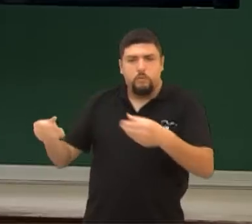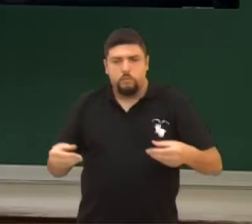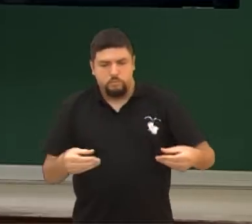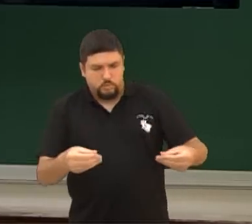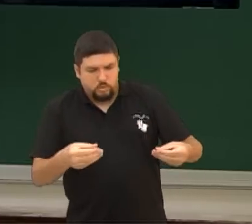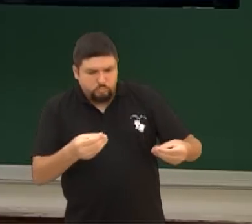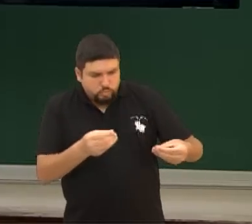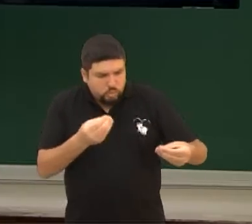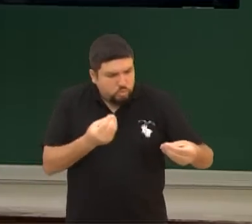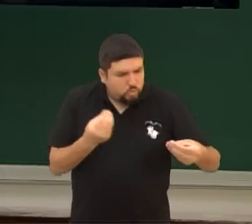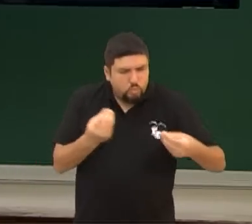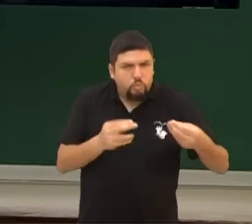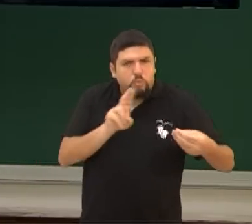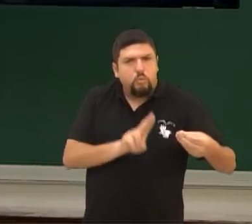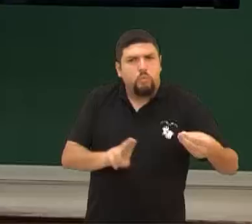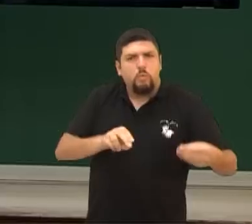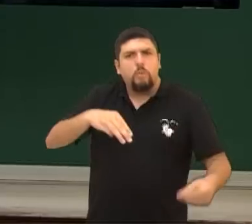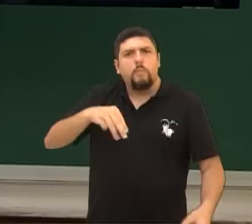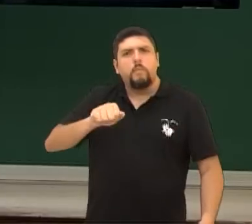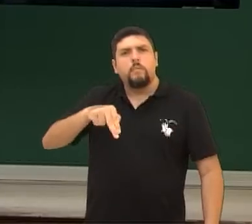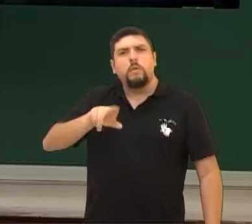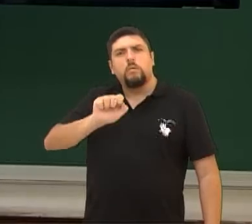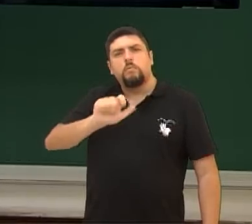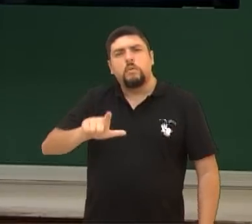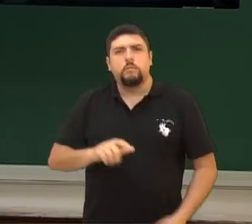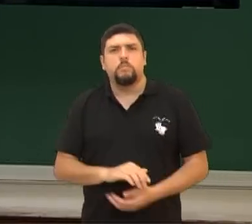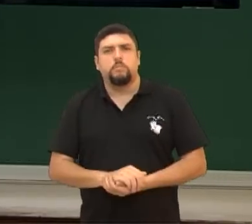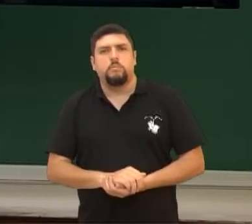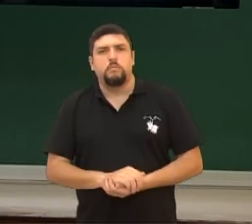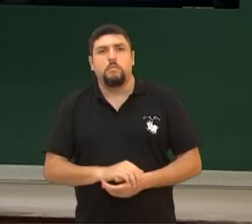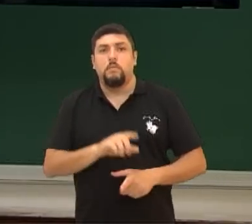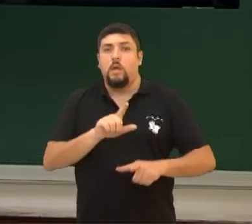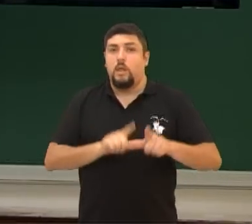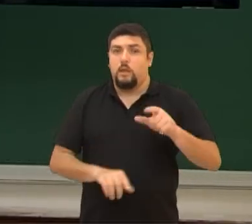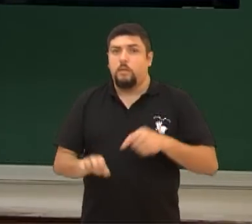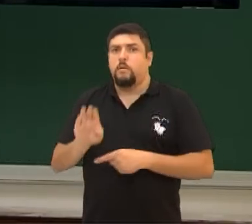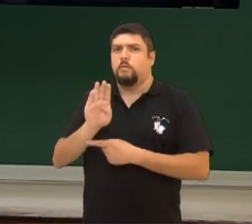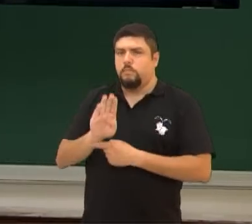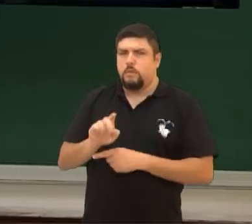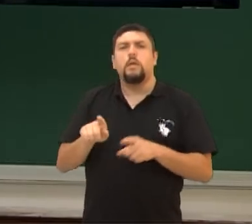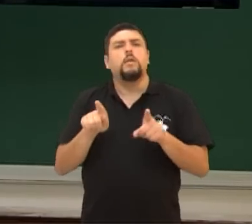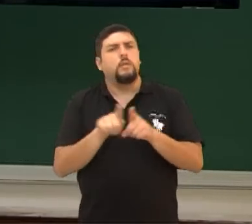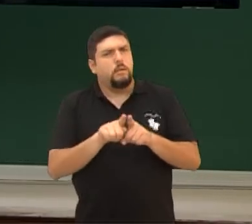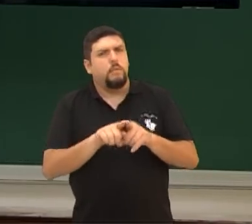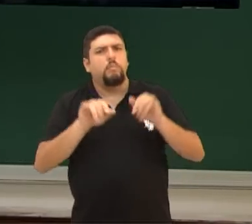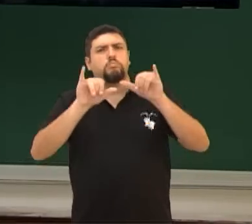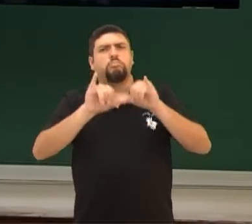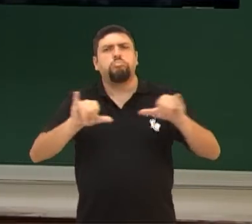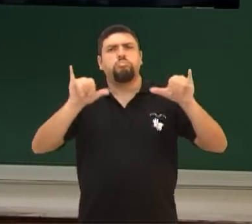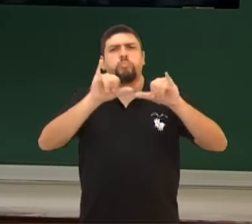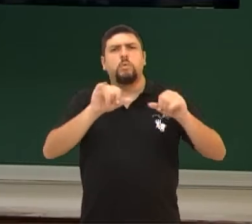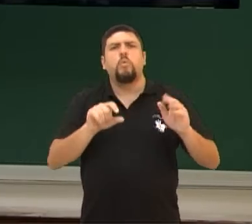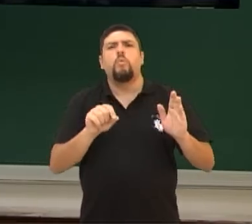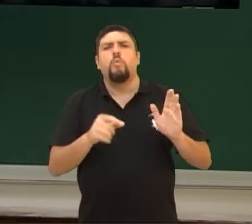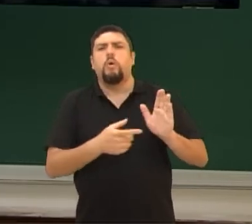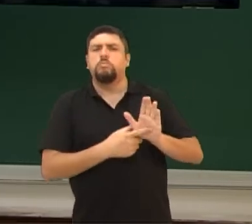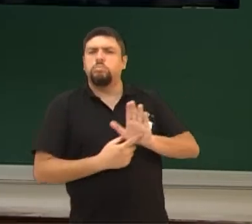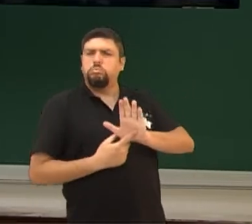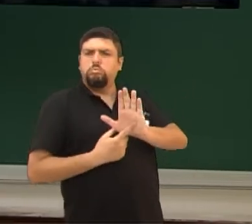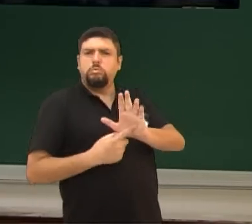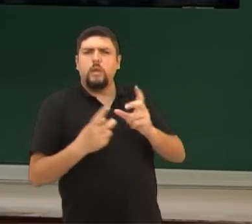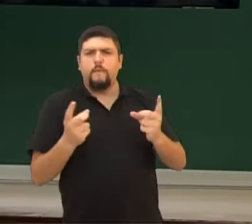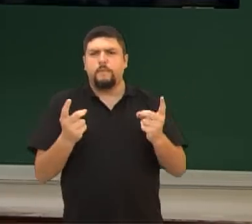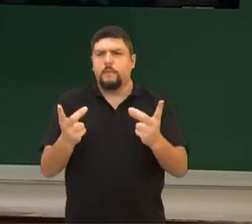de como utilizar. A letra B também é uma propaganda, né? Vender ou anunciar um produto.